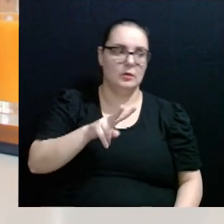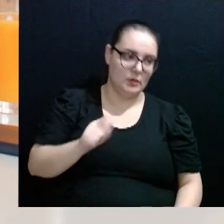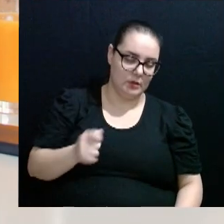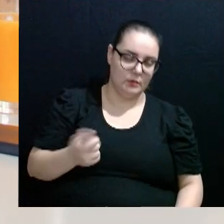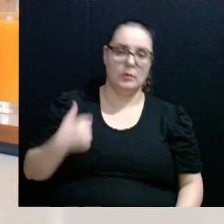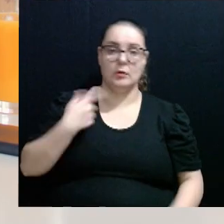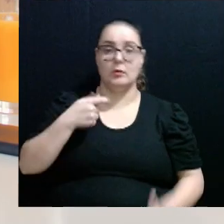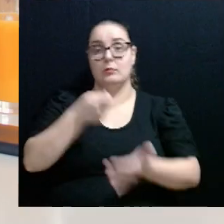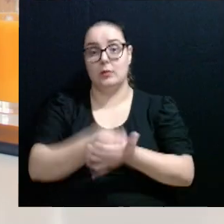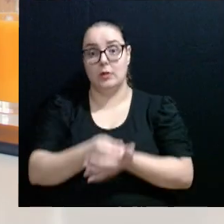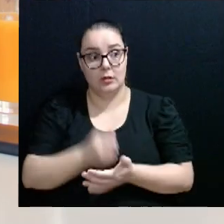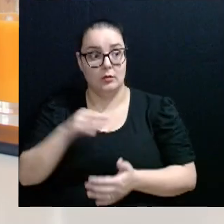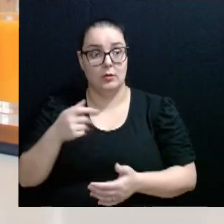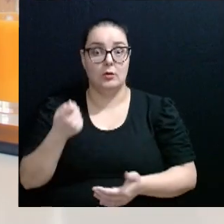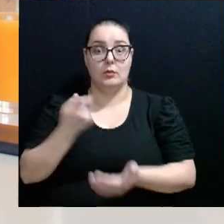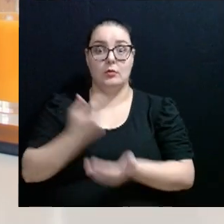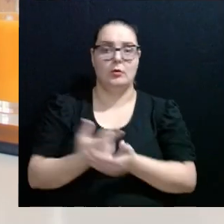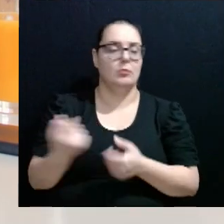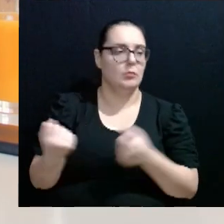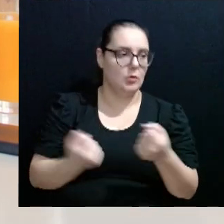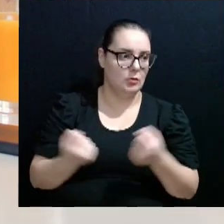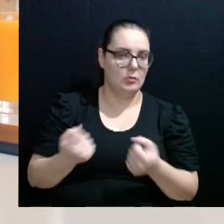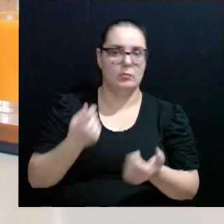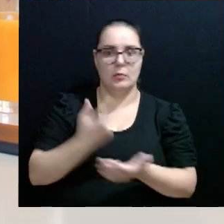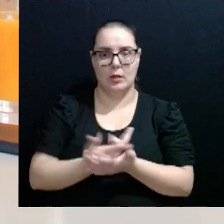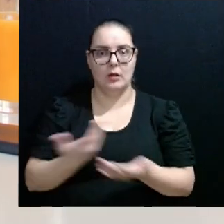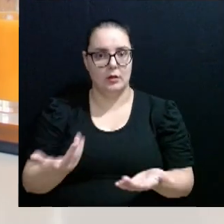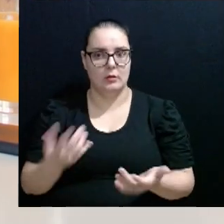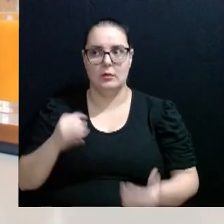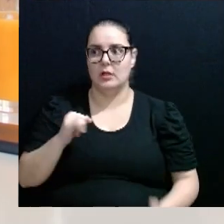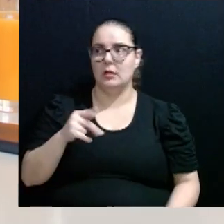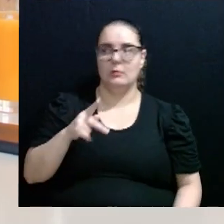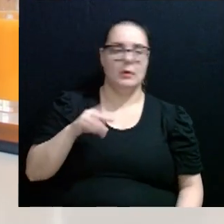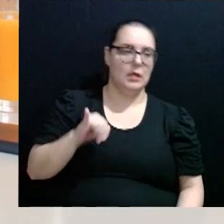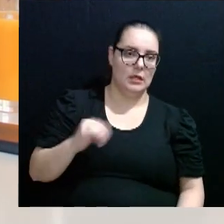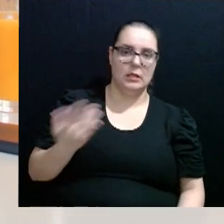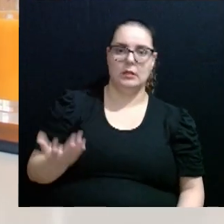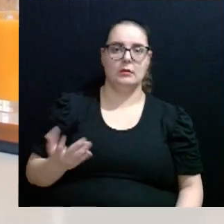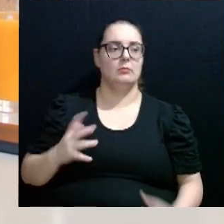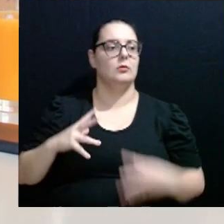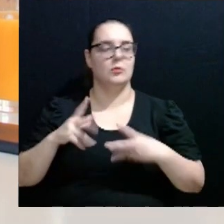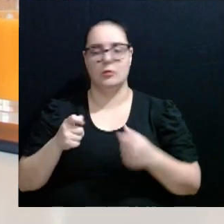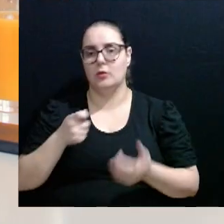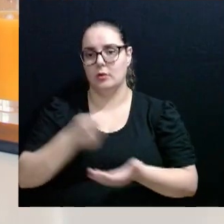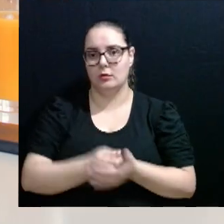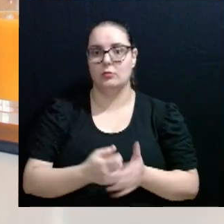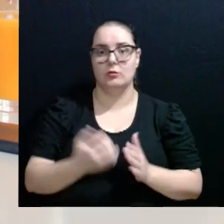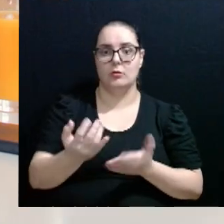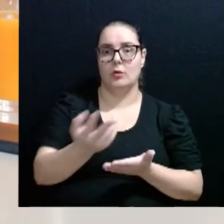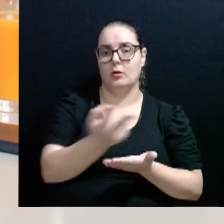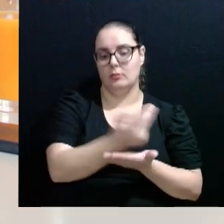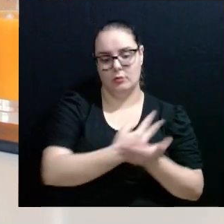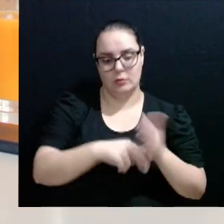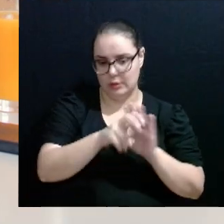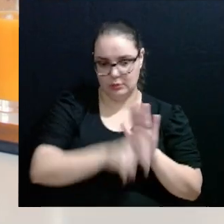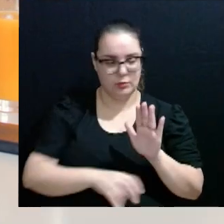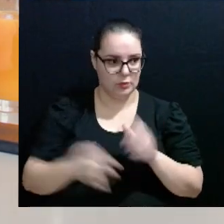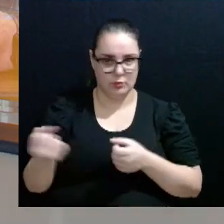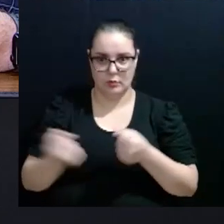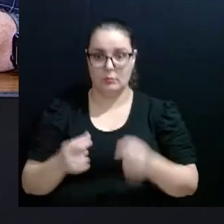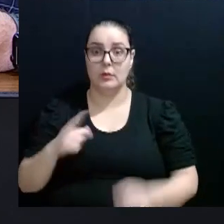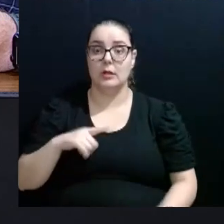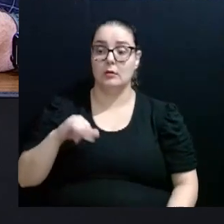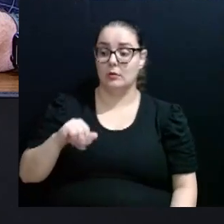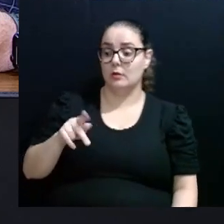você compra o veículo, você paga IPI, você paga toda a tributação do veículo, né, mas nós temos ainda o IPVA por